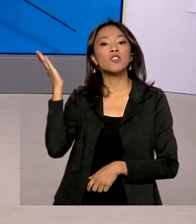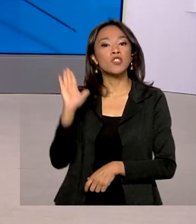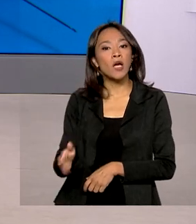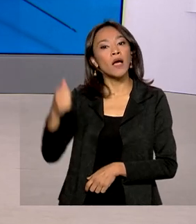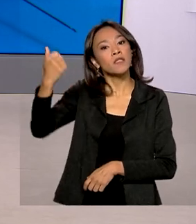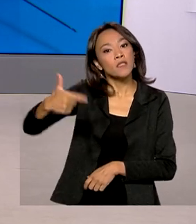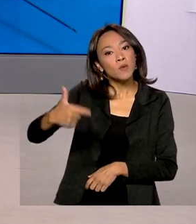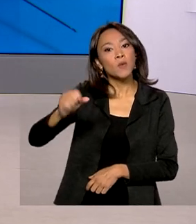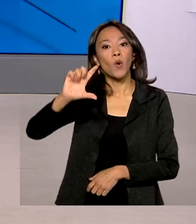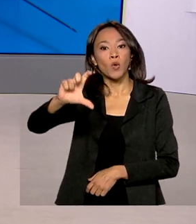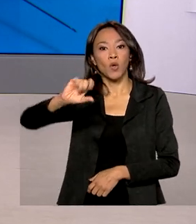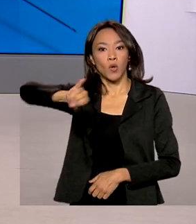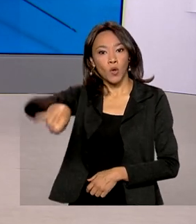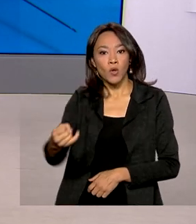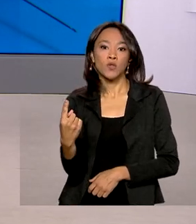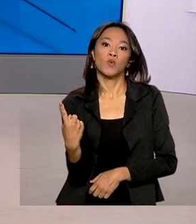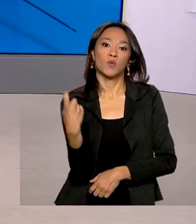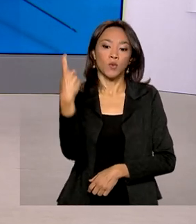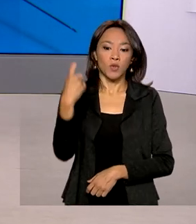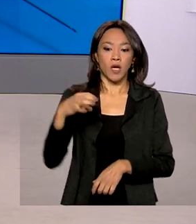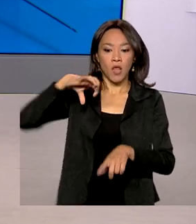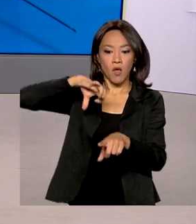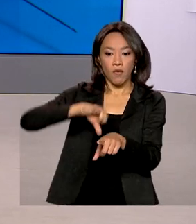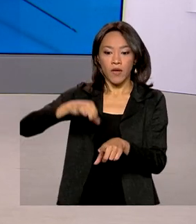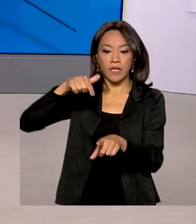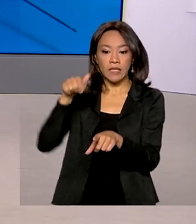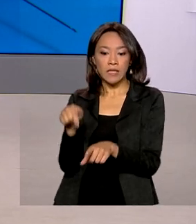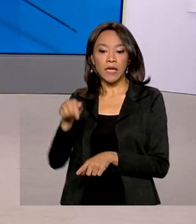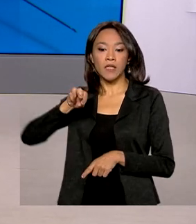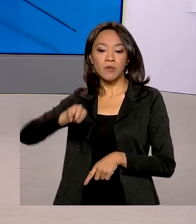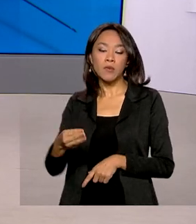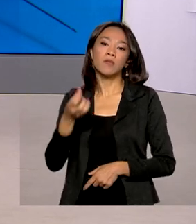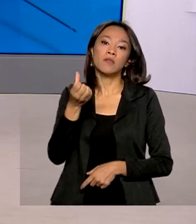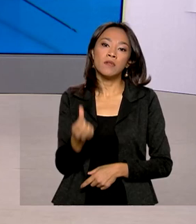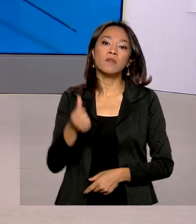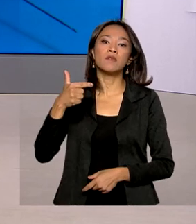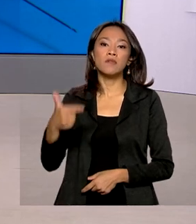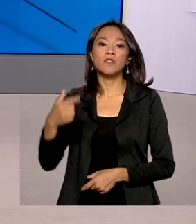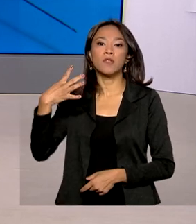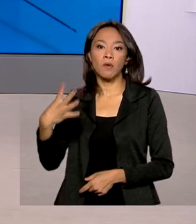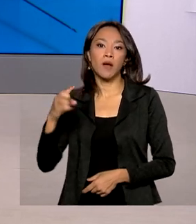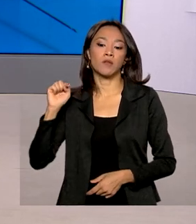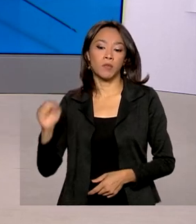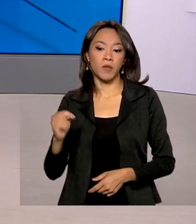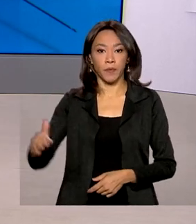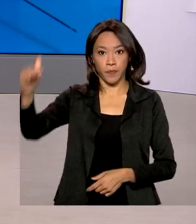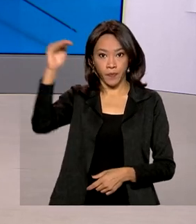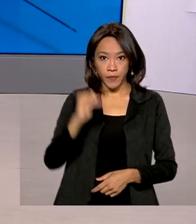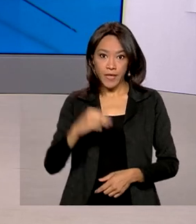ou dose única é de 97 milhões 624 mil. E já a